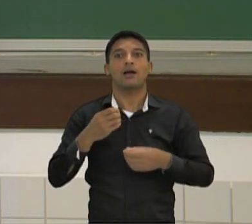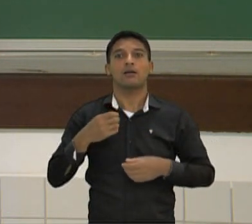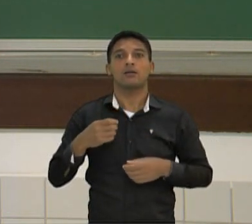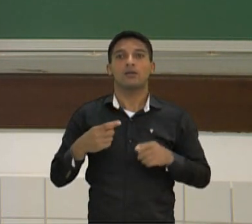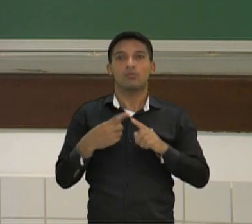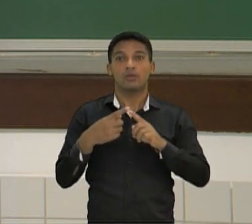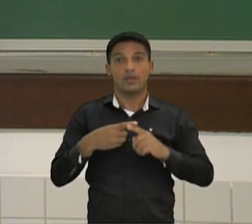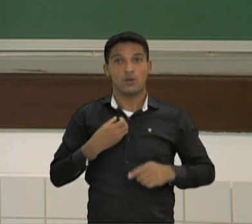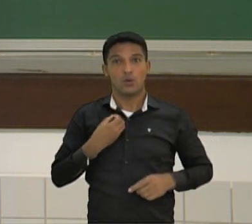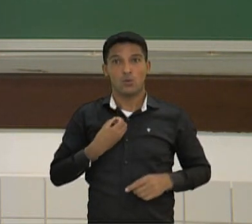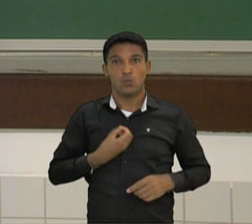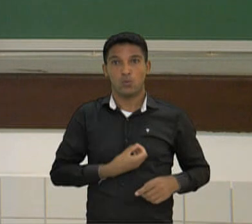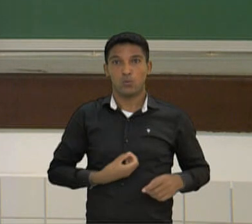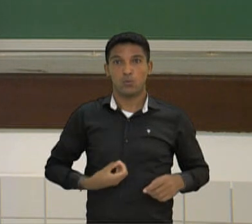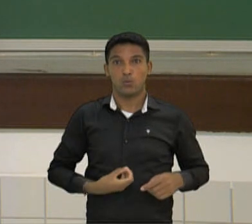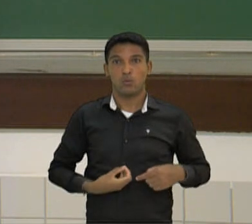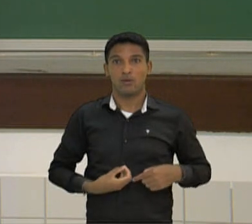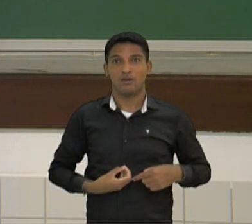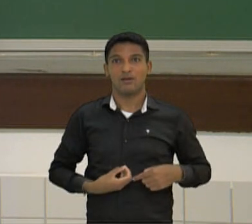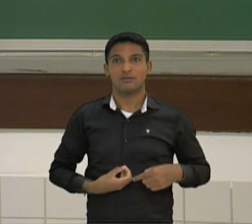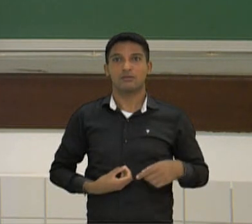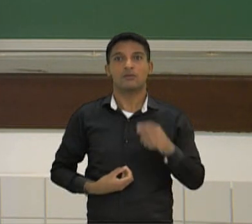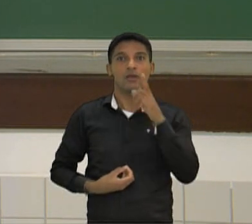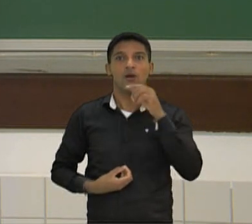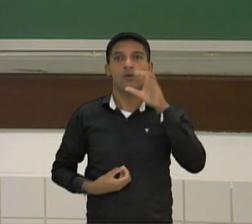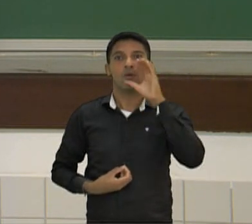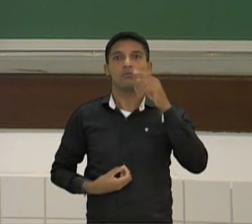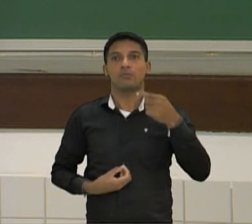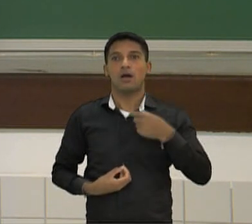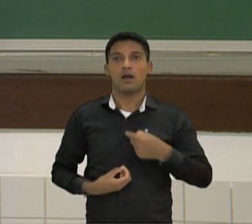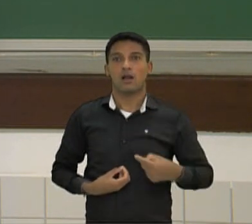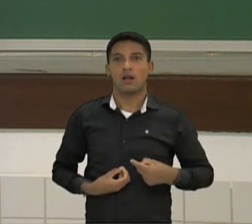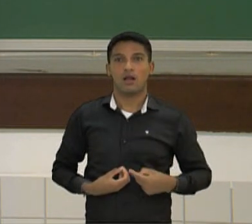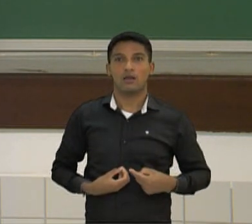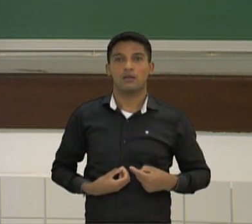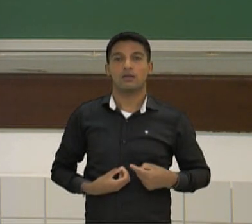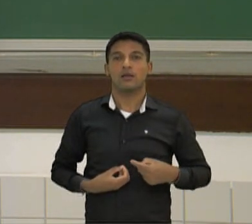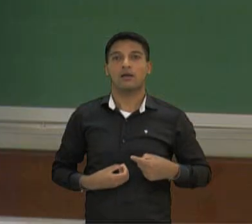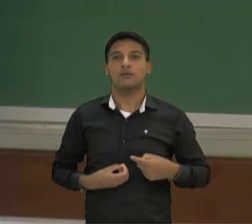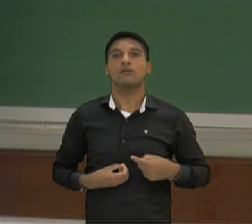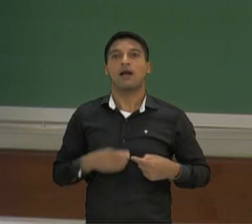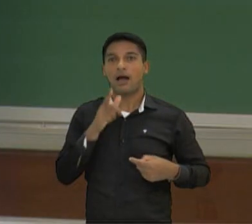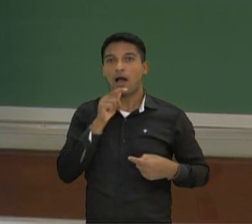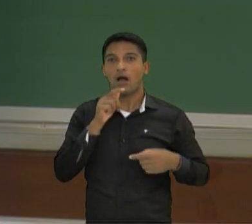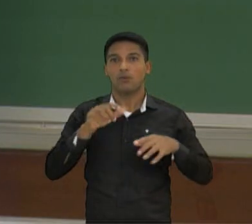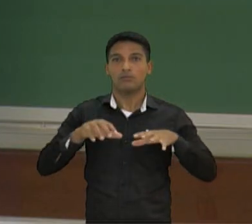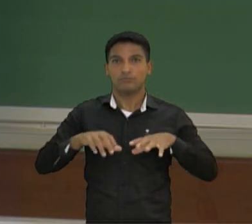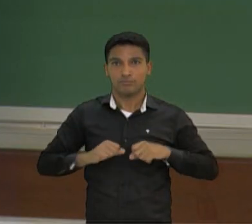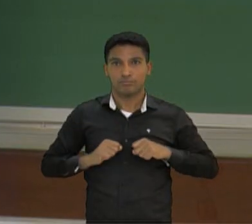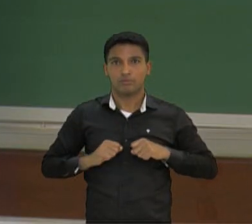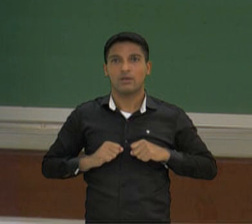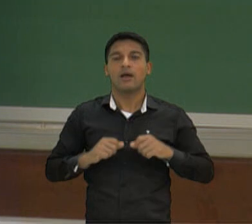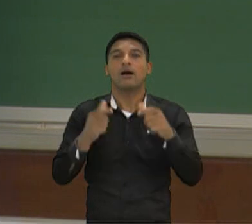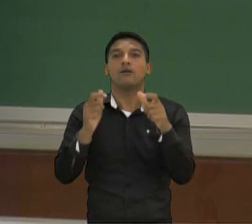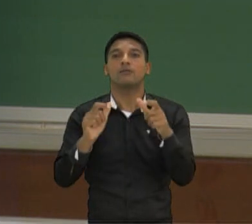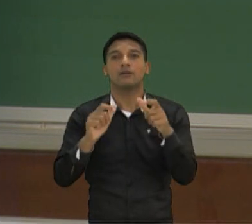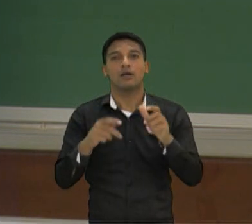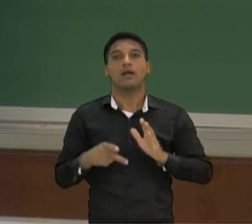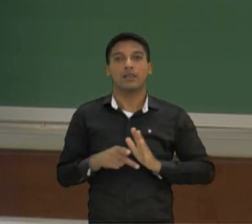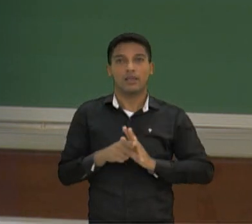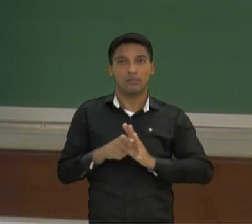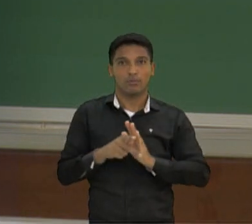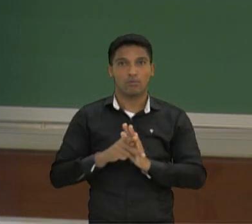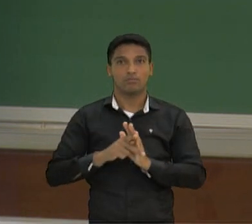sua maior parte no intestino grosso, tá? Então, toda a absorção de nutrientes e de água já é realizada